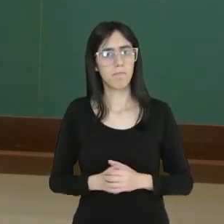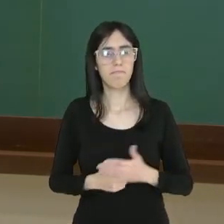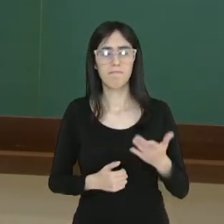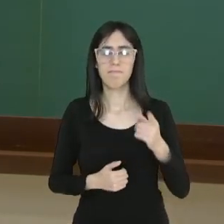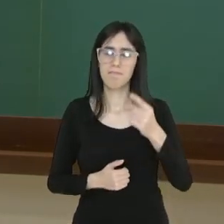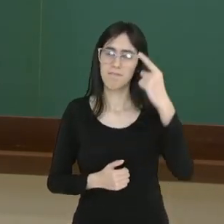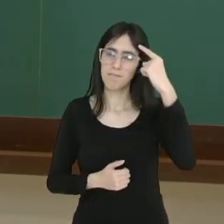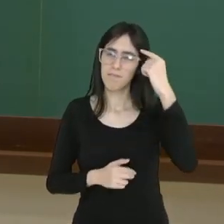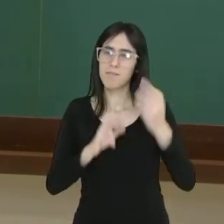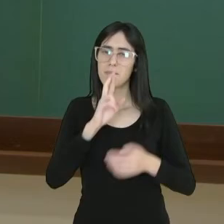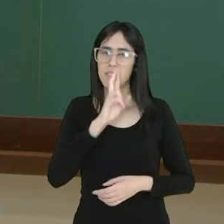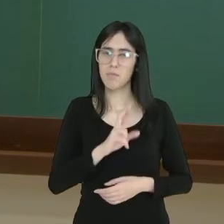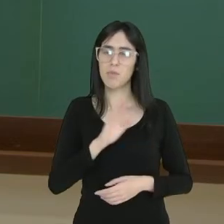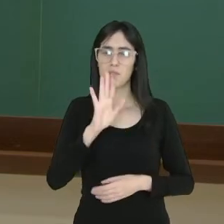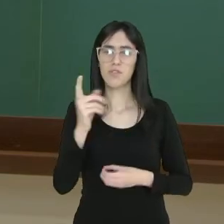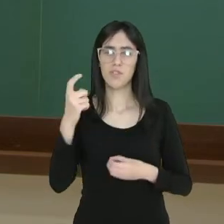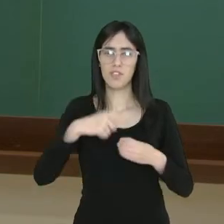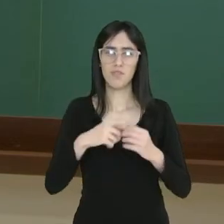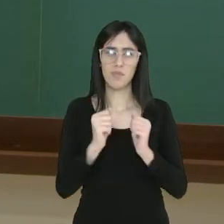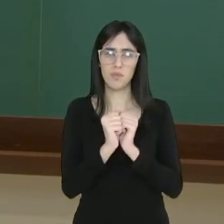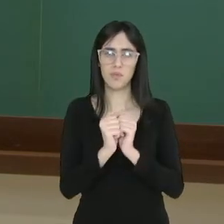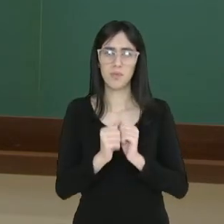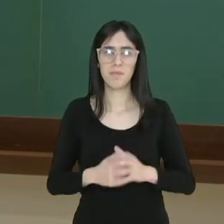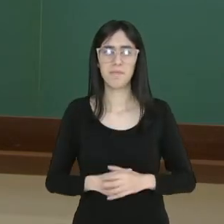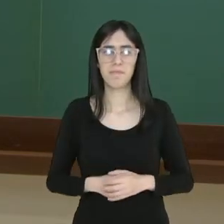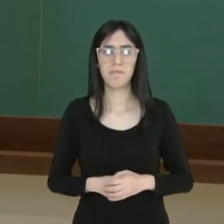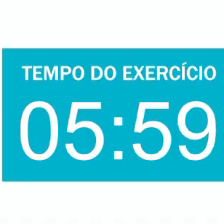Então, pense um pouquinho, resolvam e já já a gente volta.